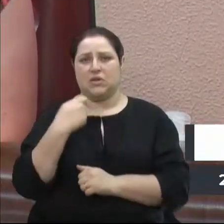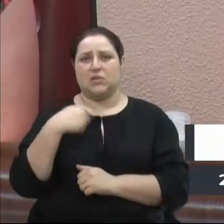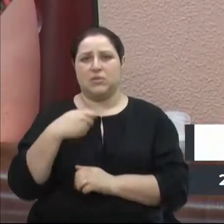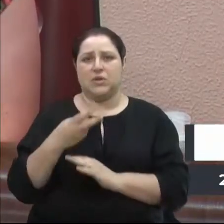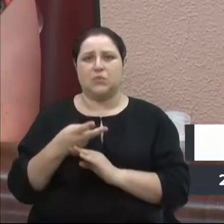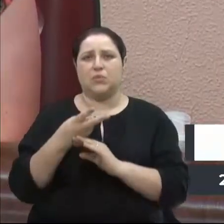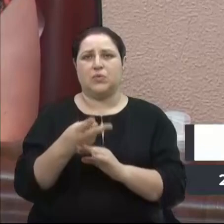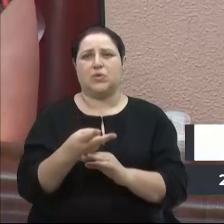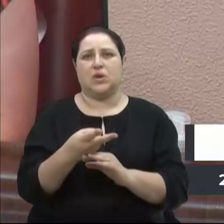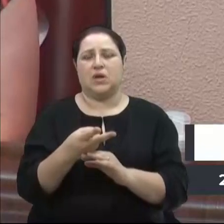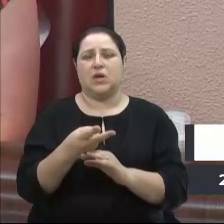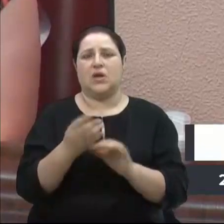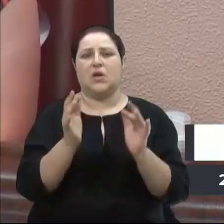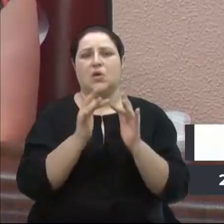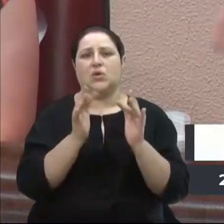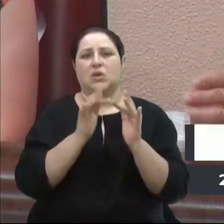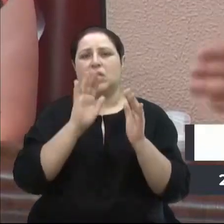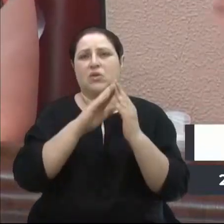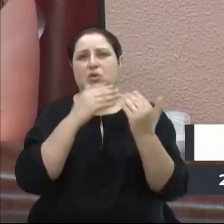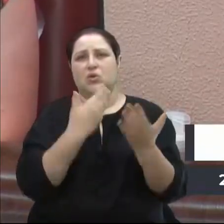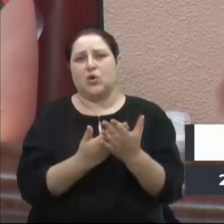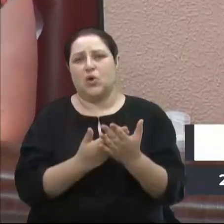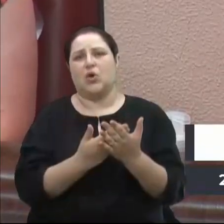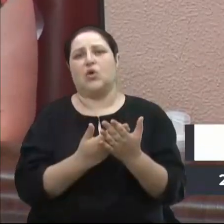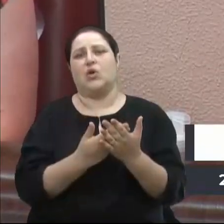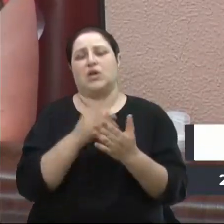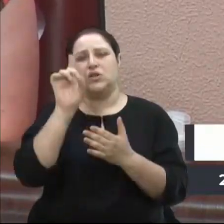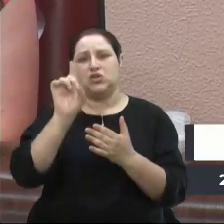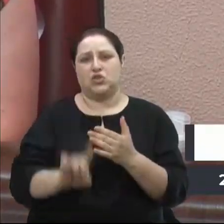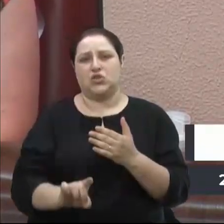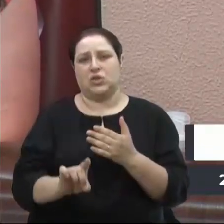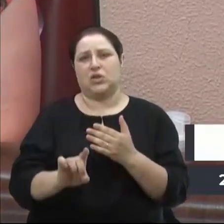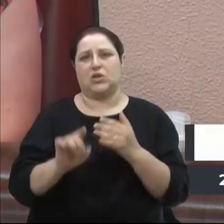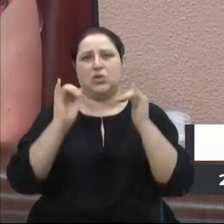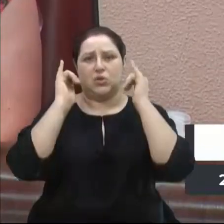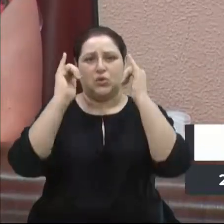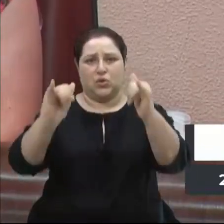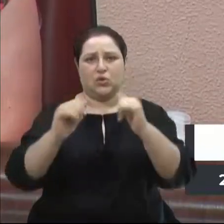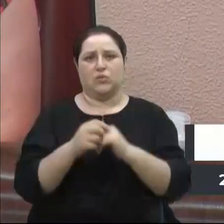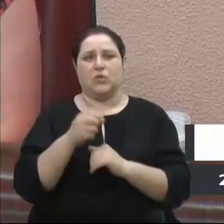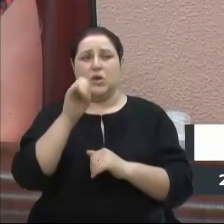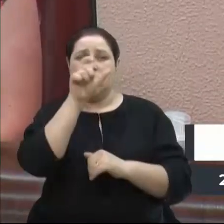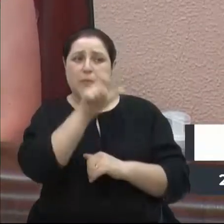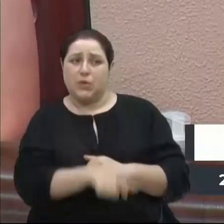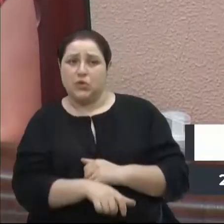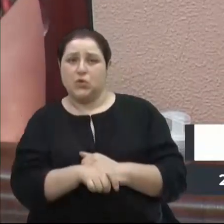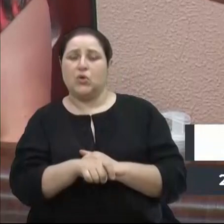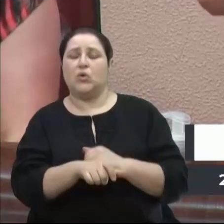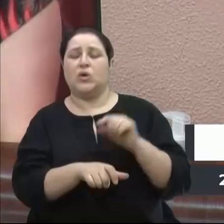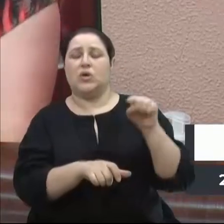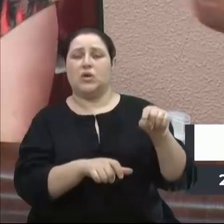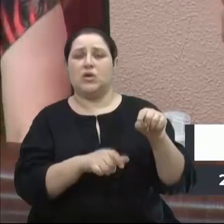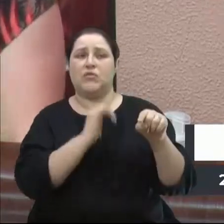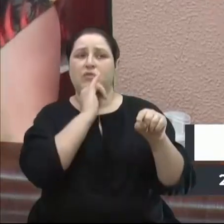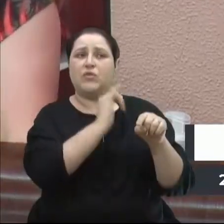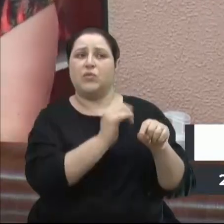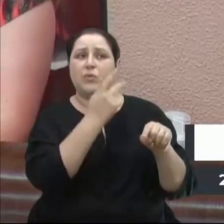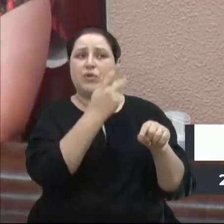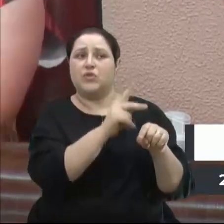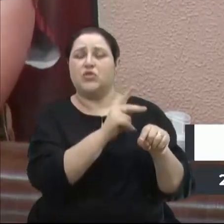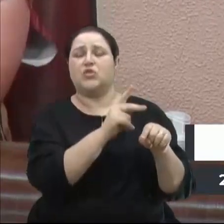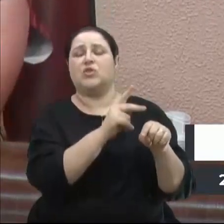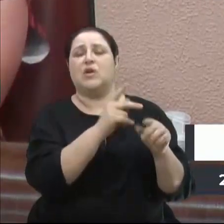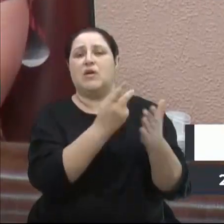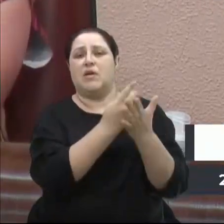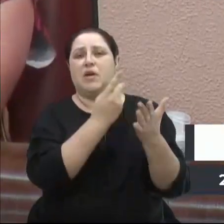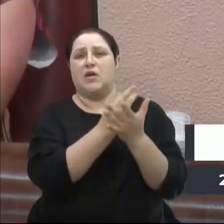buscar junto à escola o direito de transporte. Então, quem lhe informou, me junto à sua pessoa, lhe informou errado. A lei